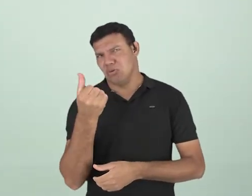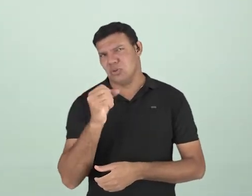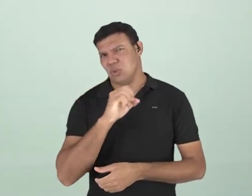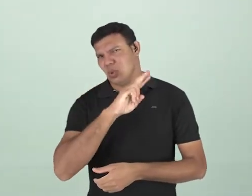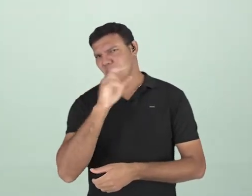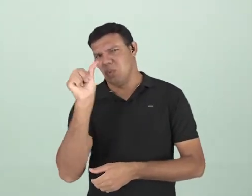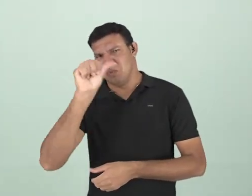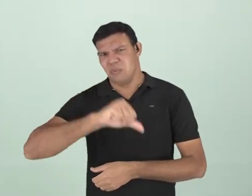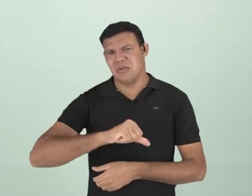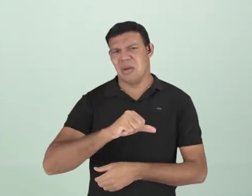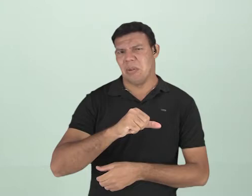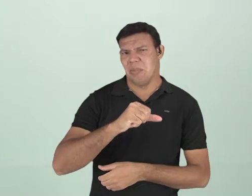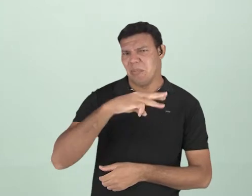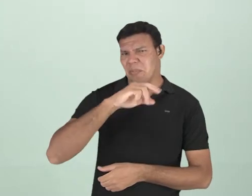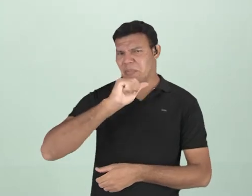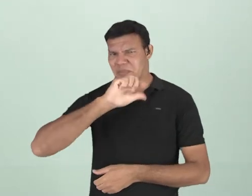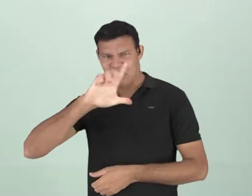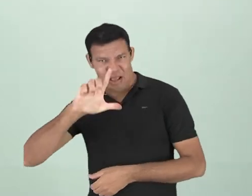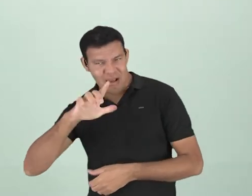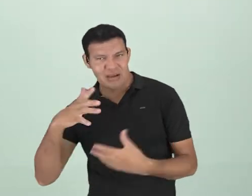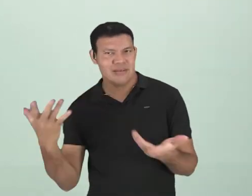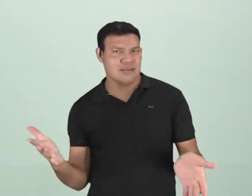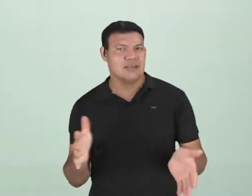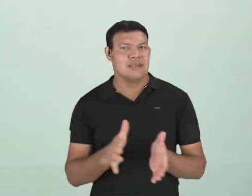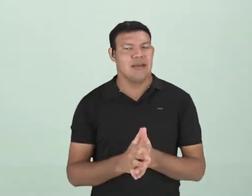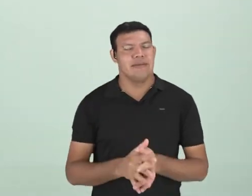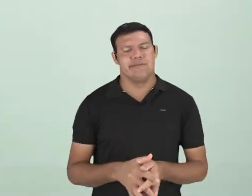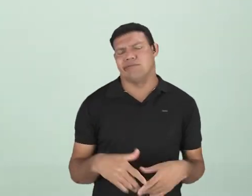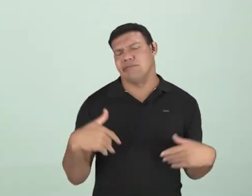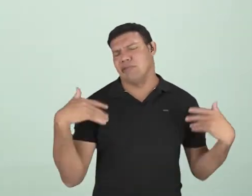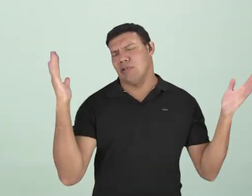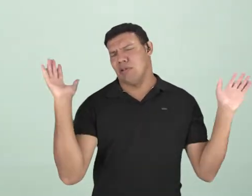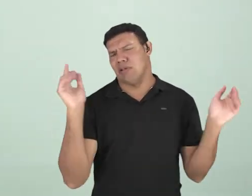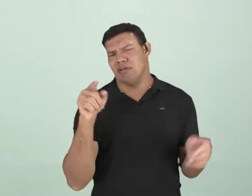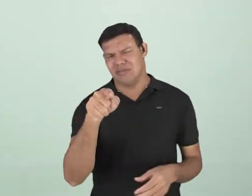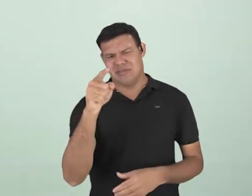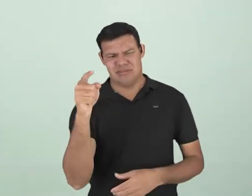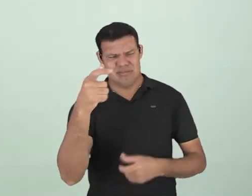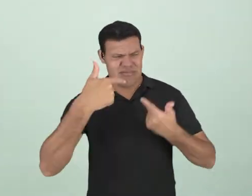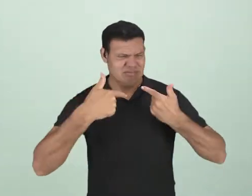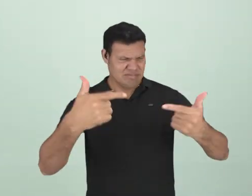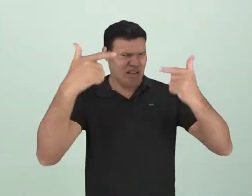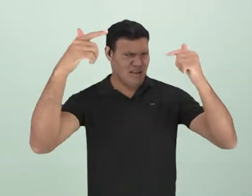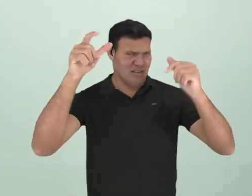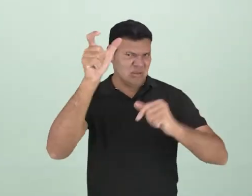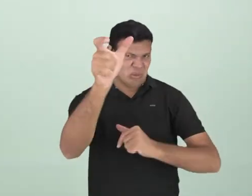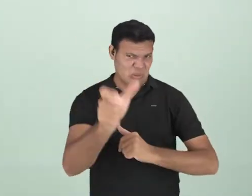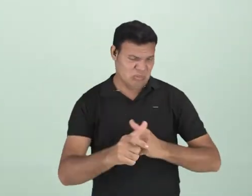muito mal? Ou você vai olhar também e vai dizer assim: ah, esse cara é muito chato.